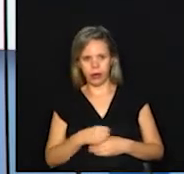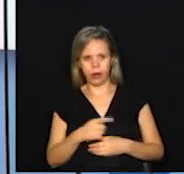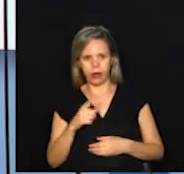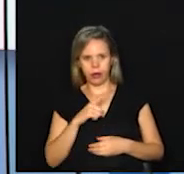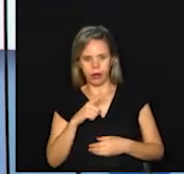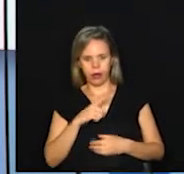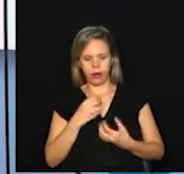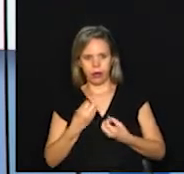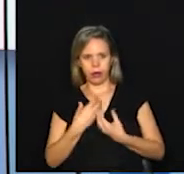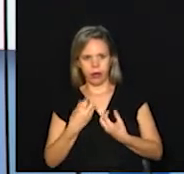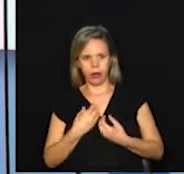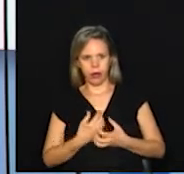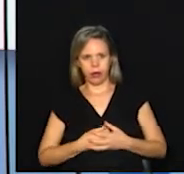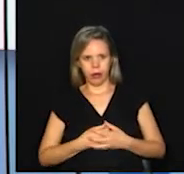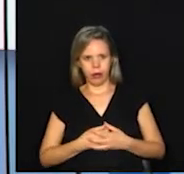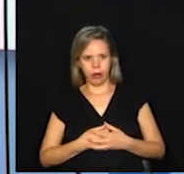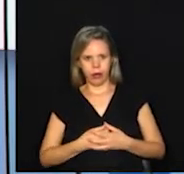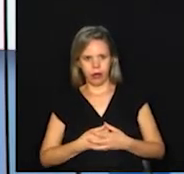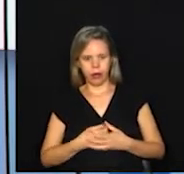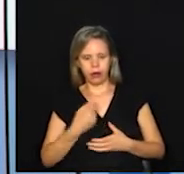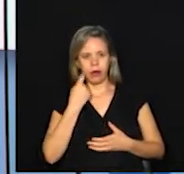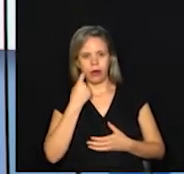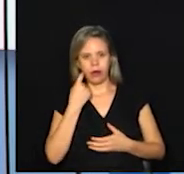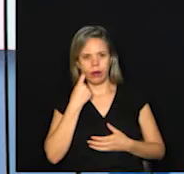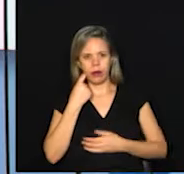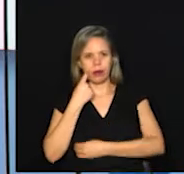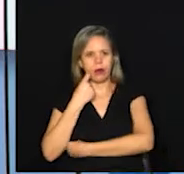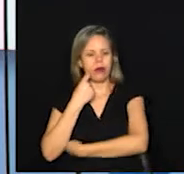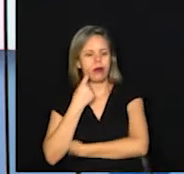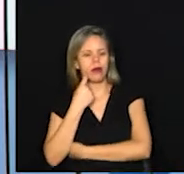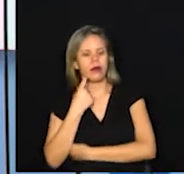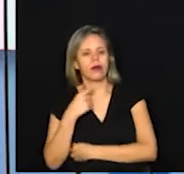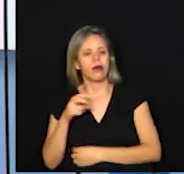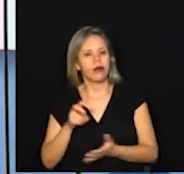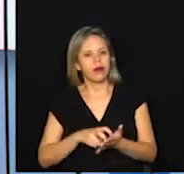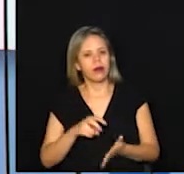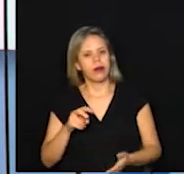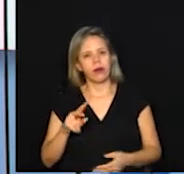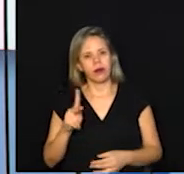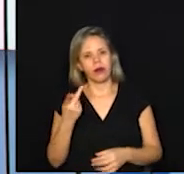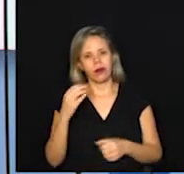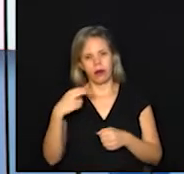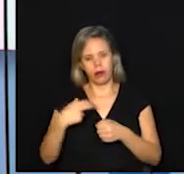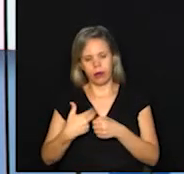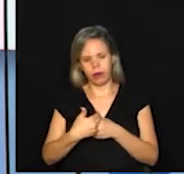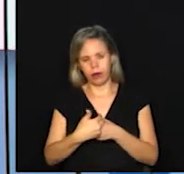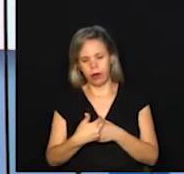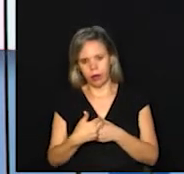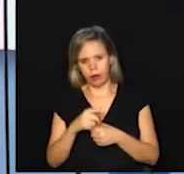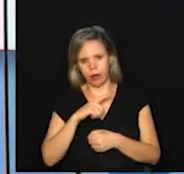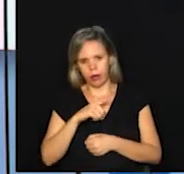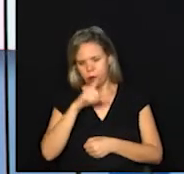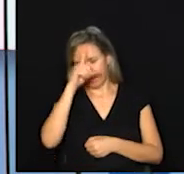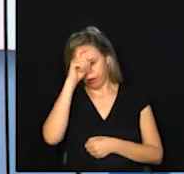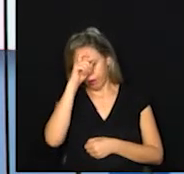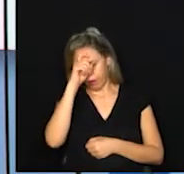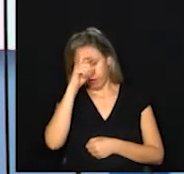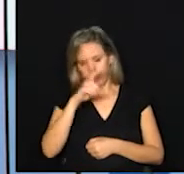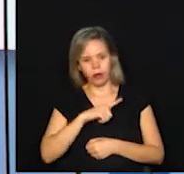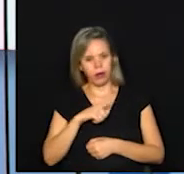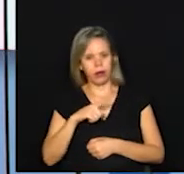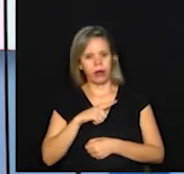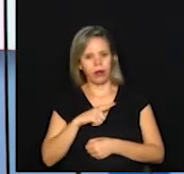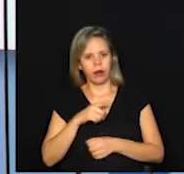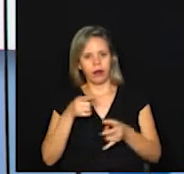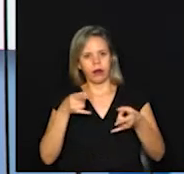temos a informação desta sexta-feira, nesta manhã, no HC da Unicamp. Olha só, lá na Unicamp,